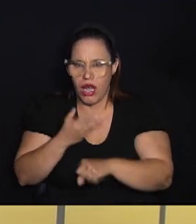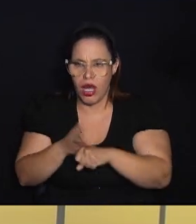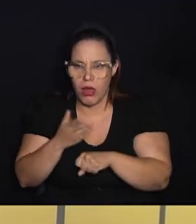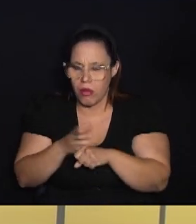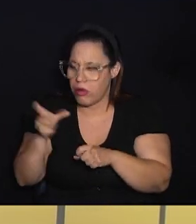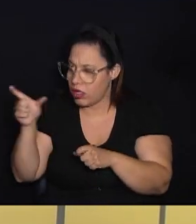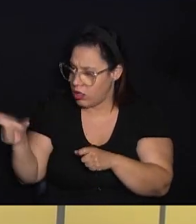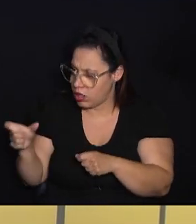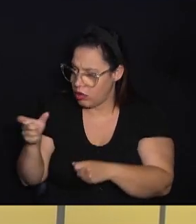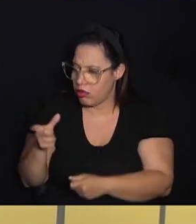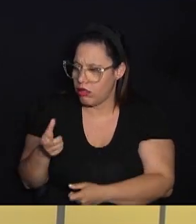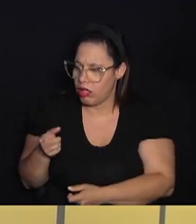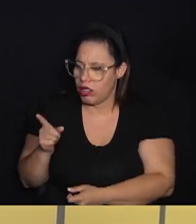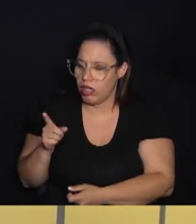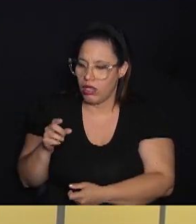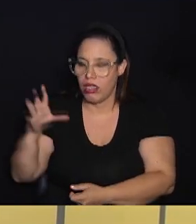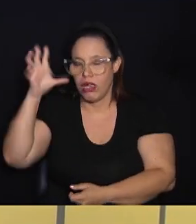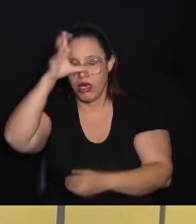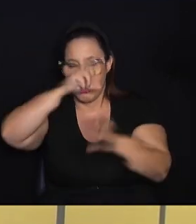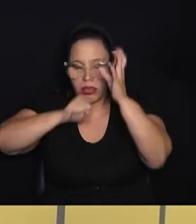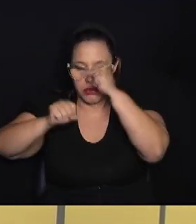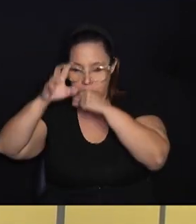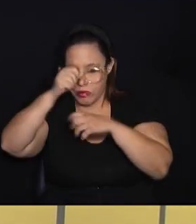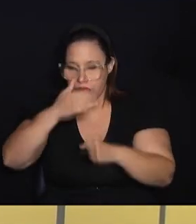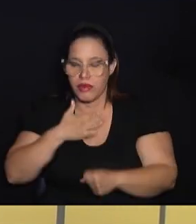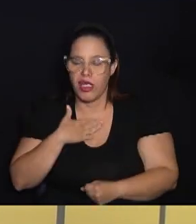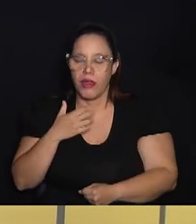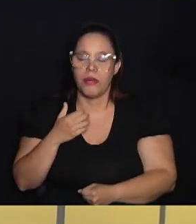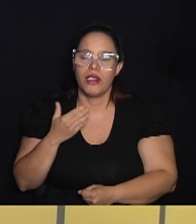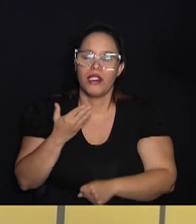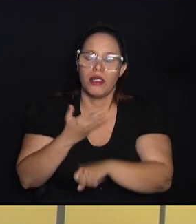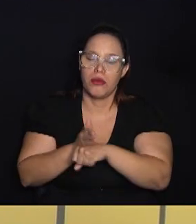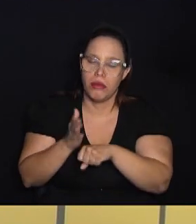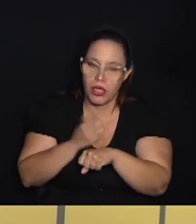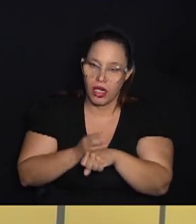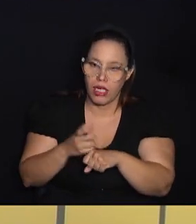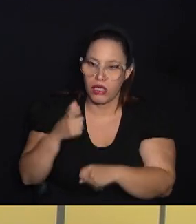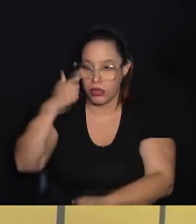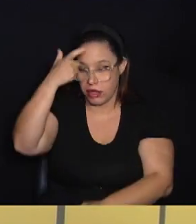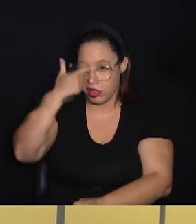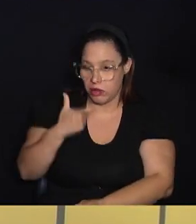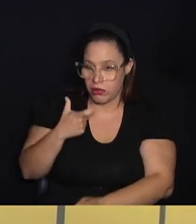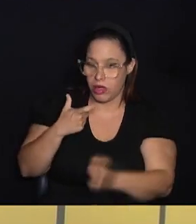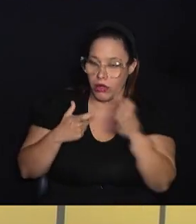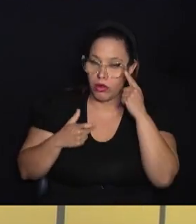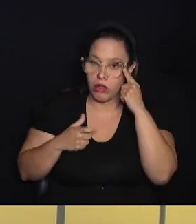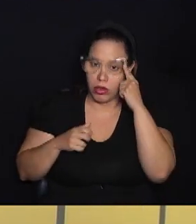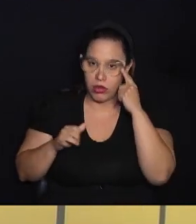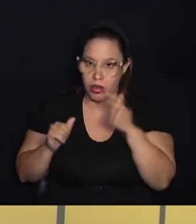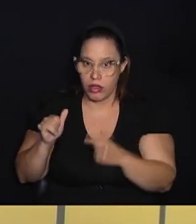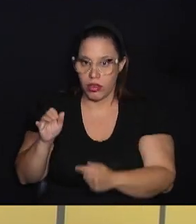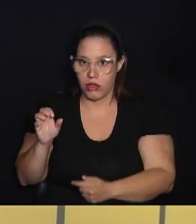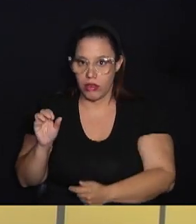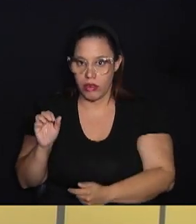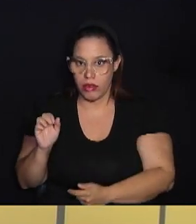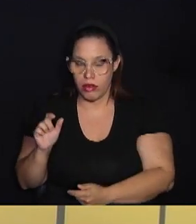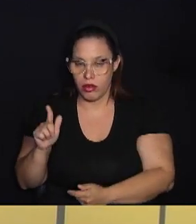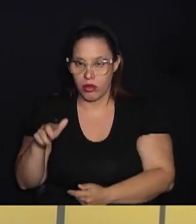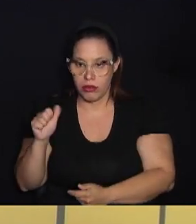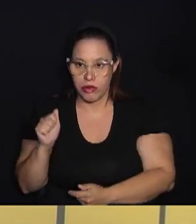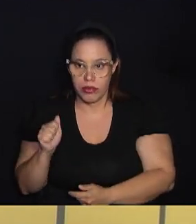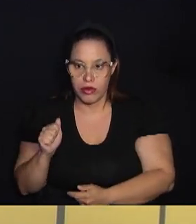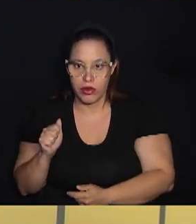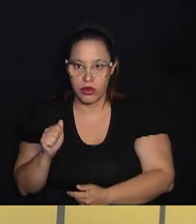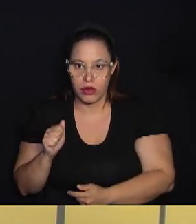acho que uma coisa que eu aprendi muito com a minha prática pessoal de yoga eh como Marie fala eu eu faço